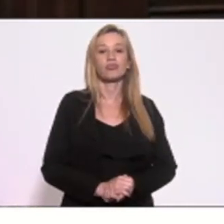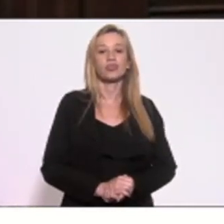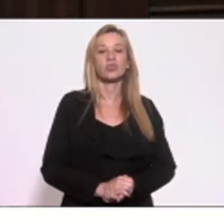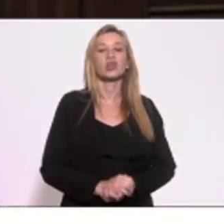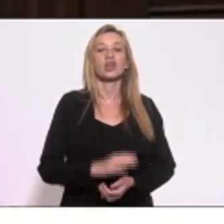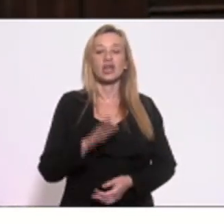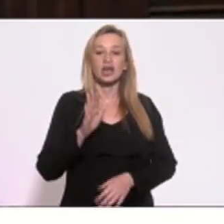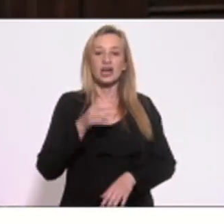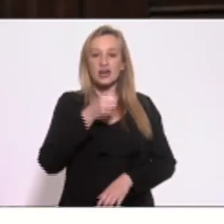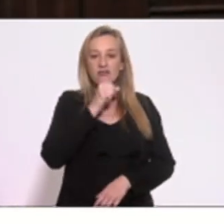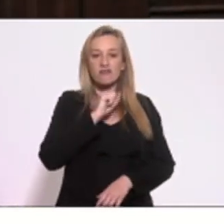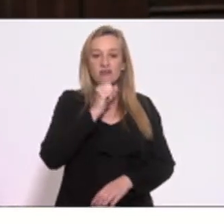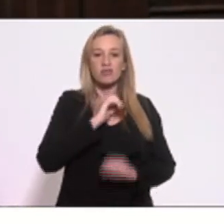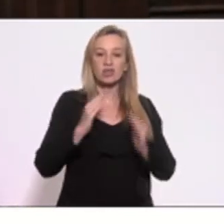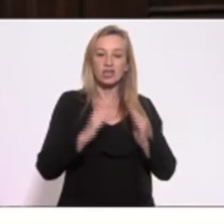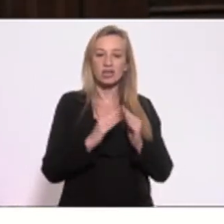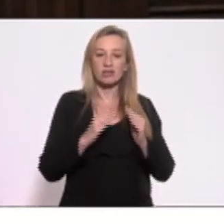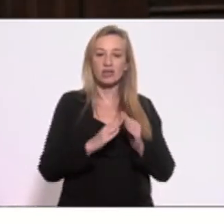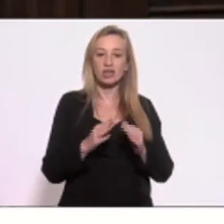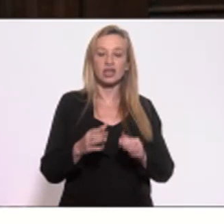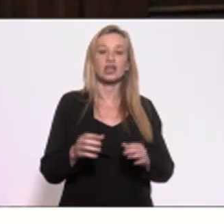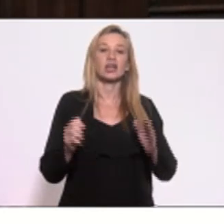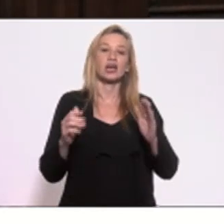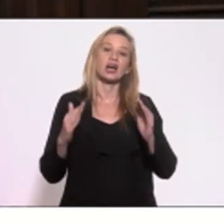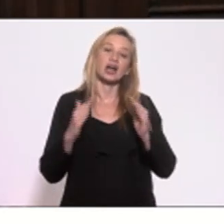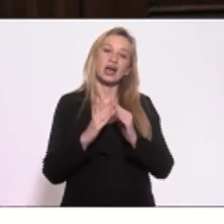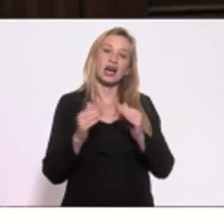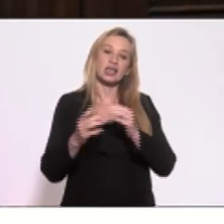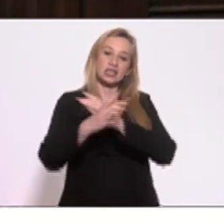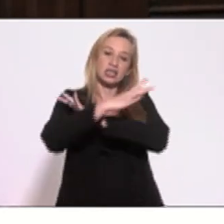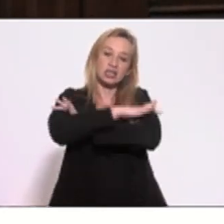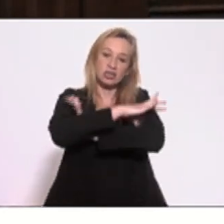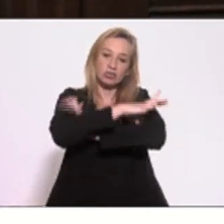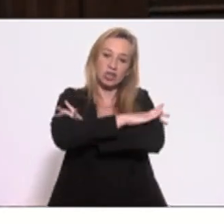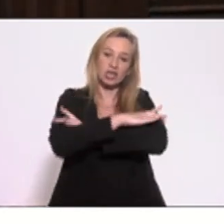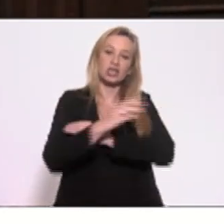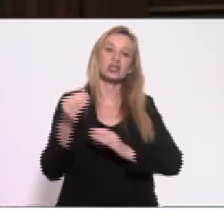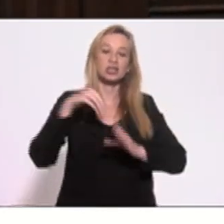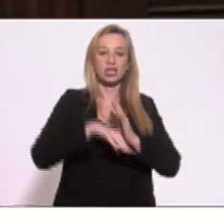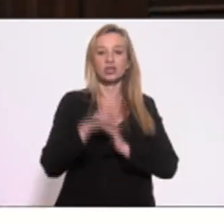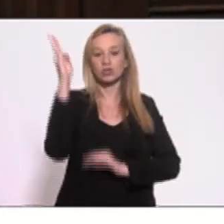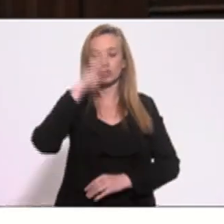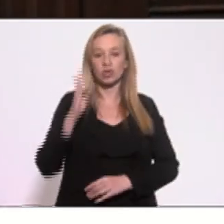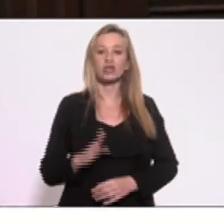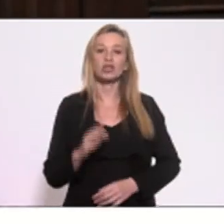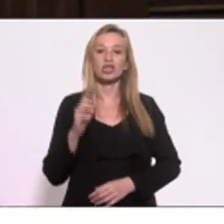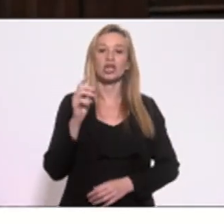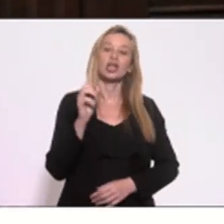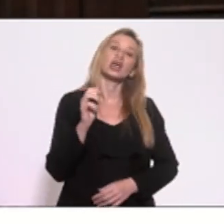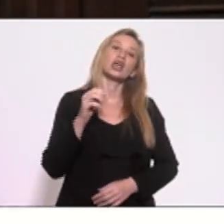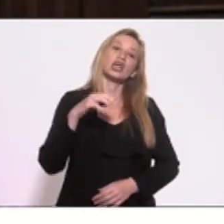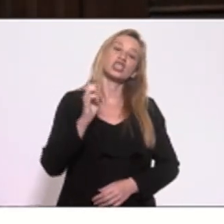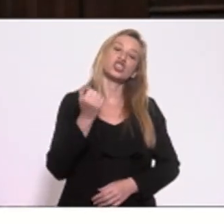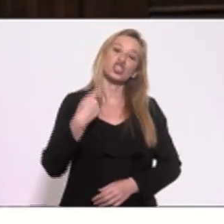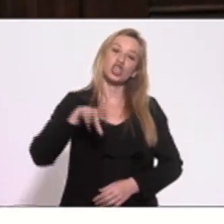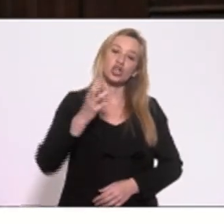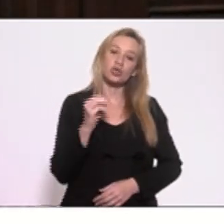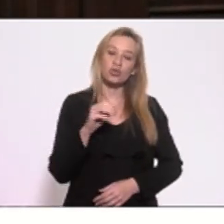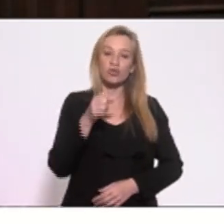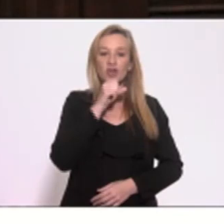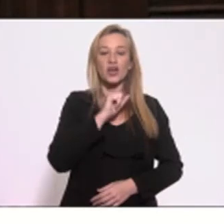mais antiga casa de candomblé em funcionamento do Brasil, que é o Engenho Velho, que foi o